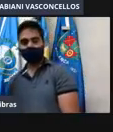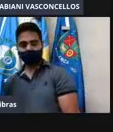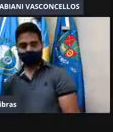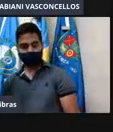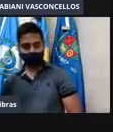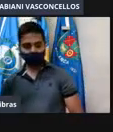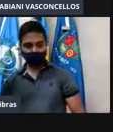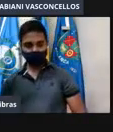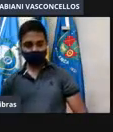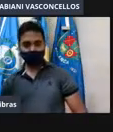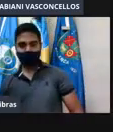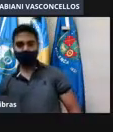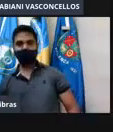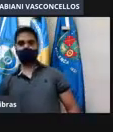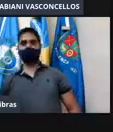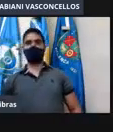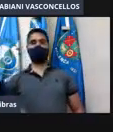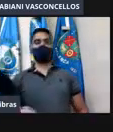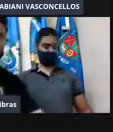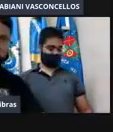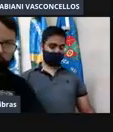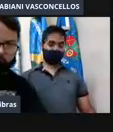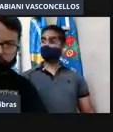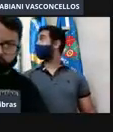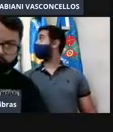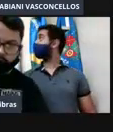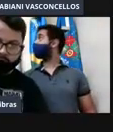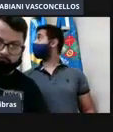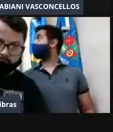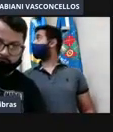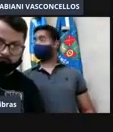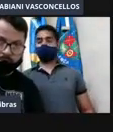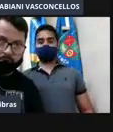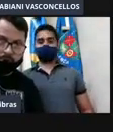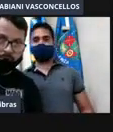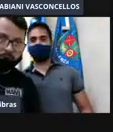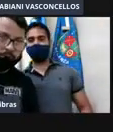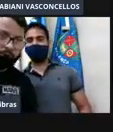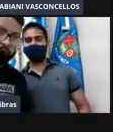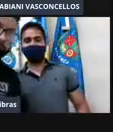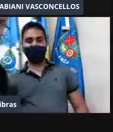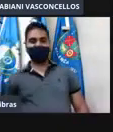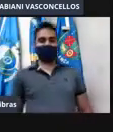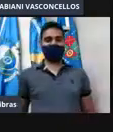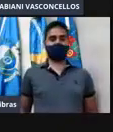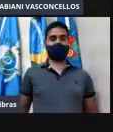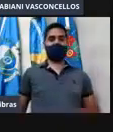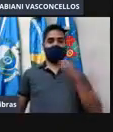depois instalou-se lá em Parapeúna, né, Pedro, por final, uma também em